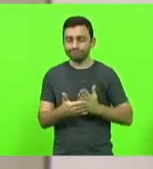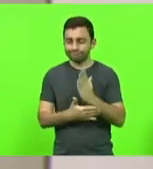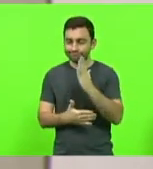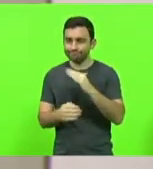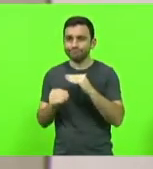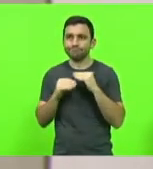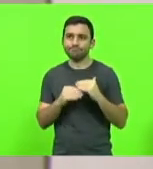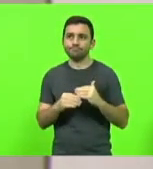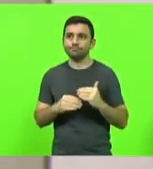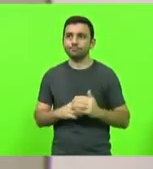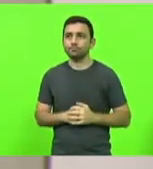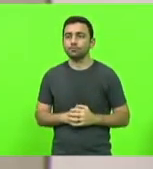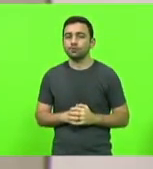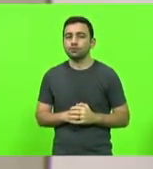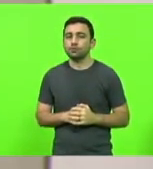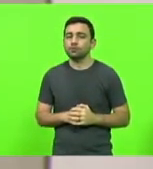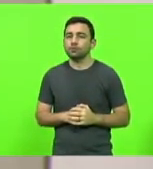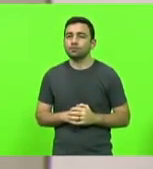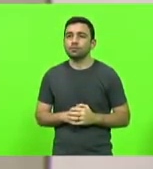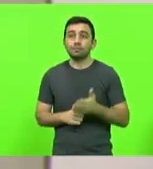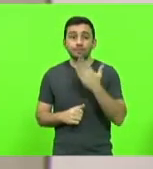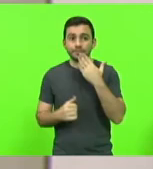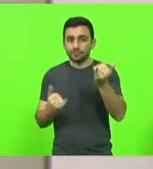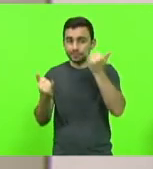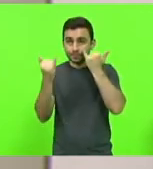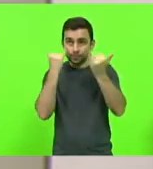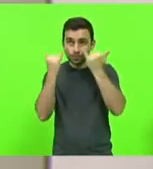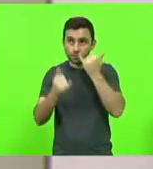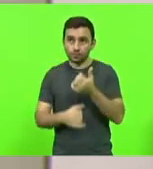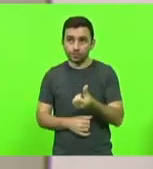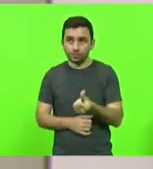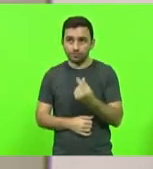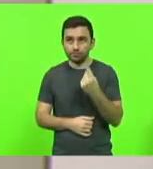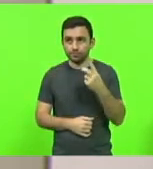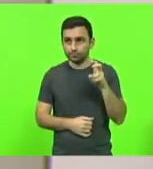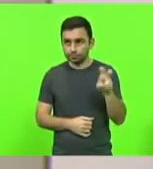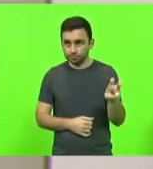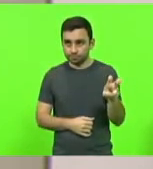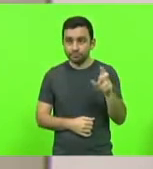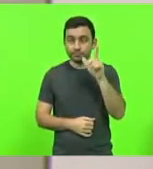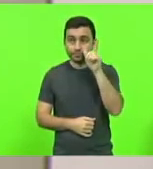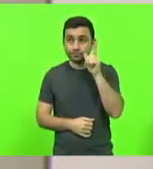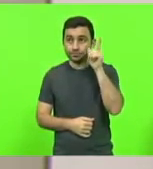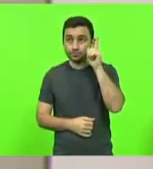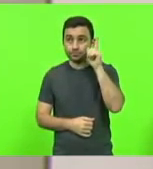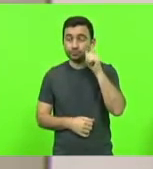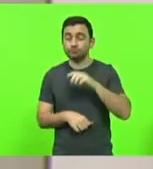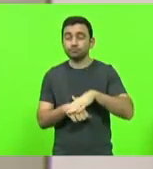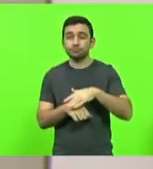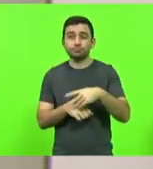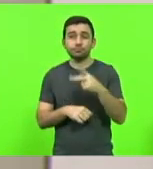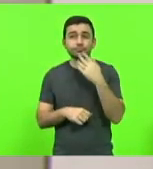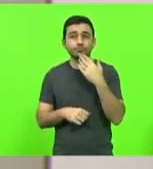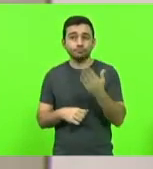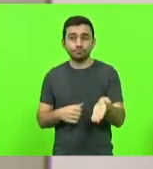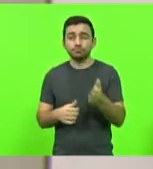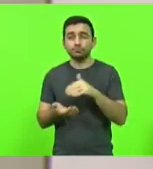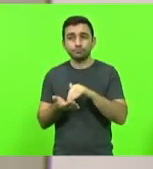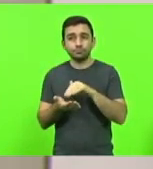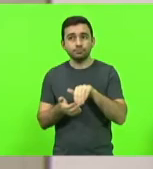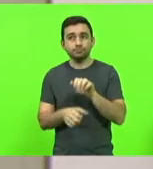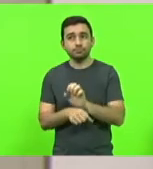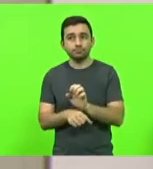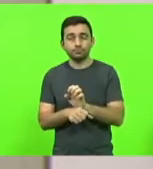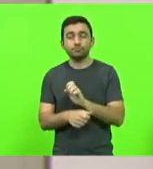por unanimidade. Pedido de informação 615, autor deputado Laércio Schuster, solicitando ao secretário de Estado da Fazenda